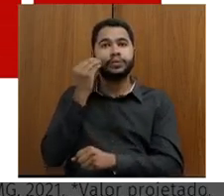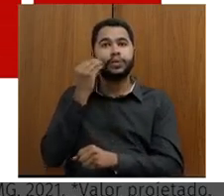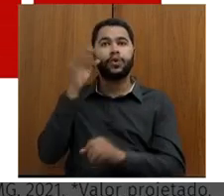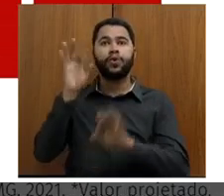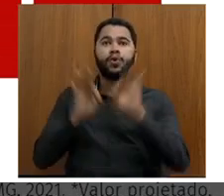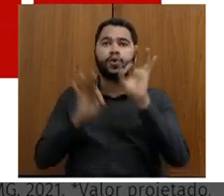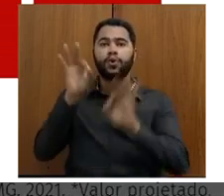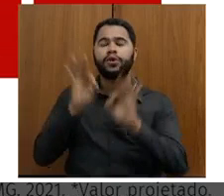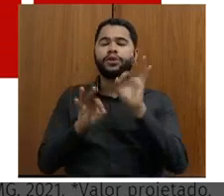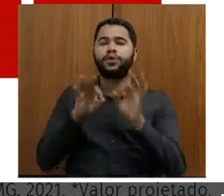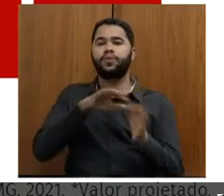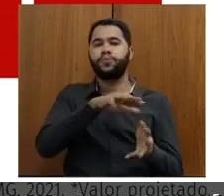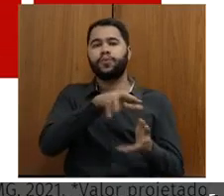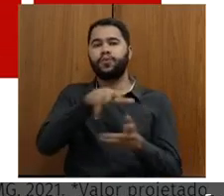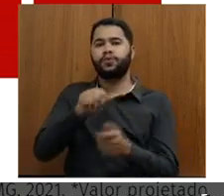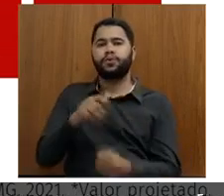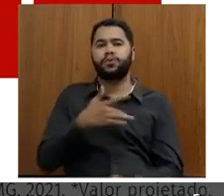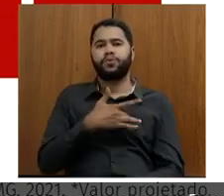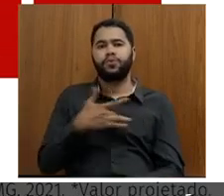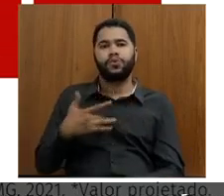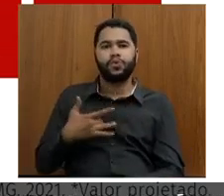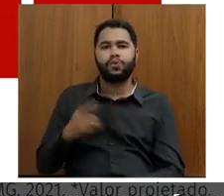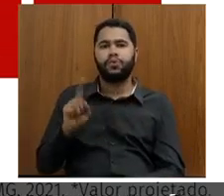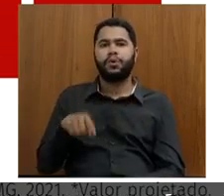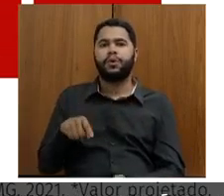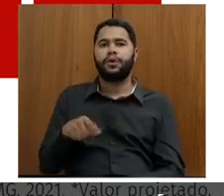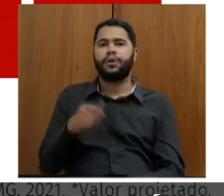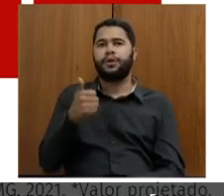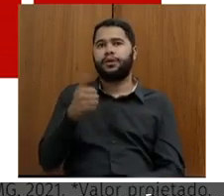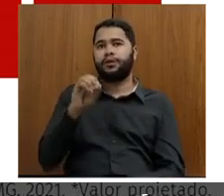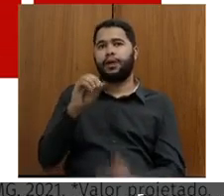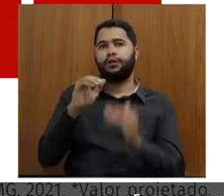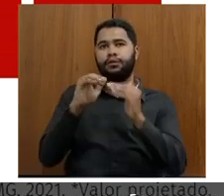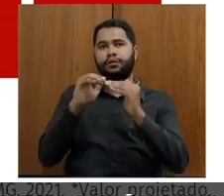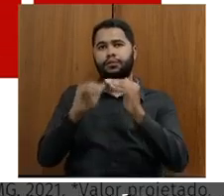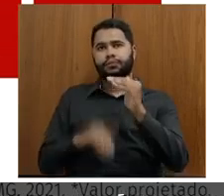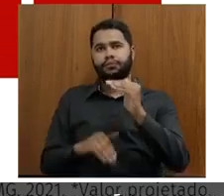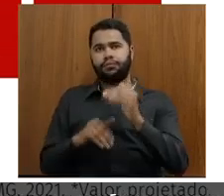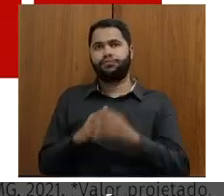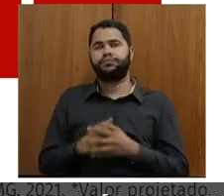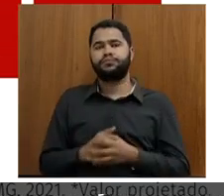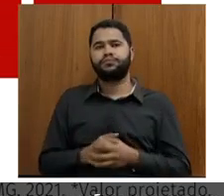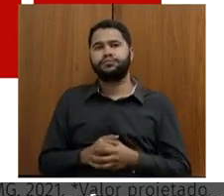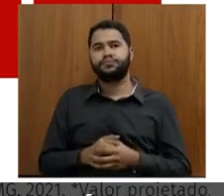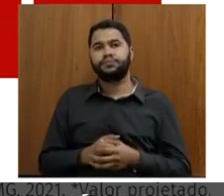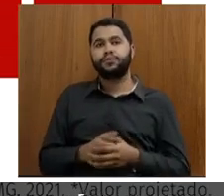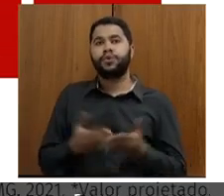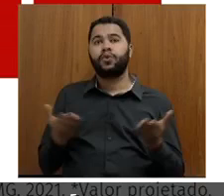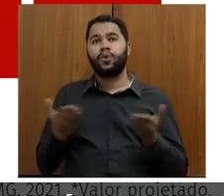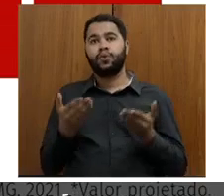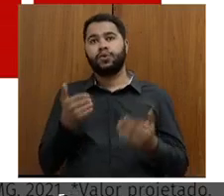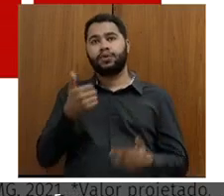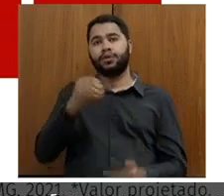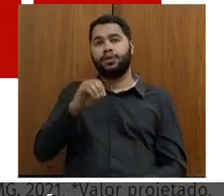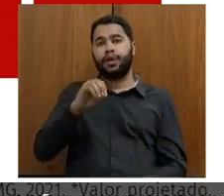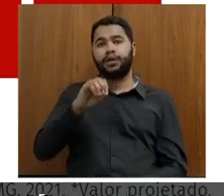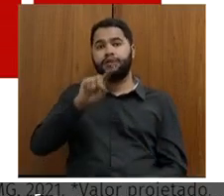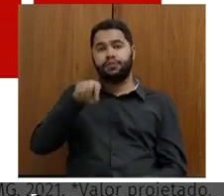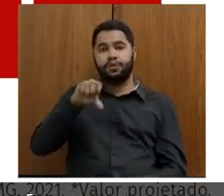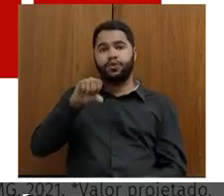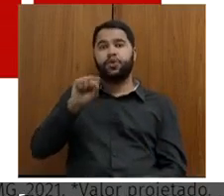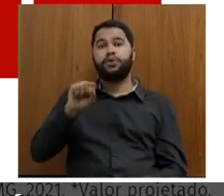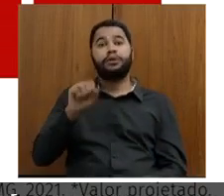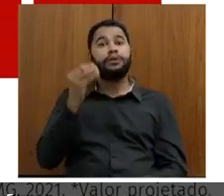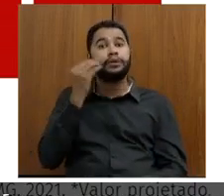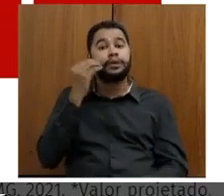Organização Mundial da Saúde que são abaixo de ideias né Ou seja a gente quer se quer hoje tá 1090 alguém quer chegar ano